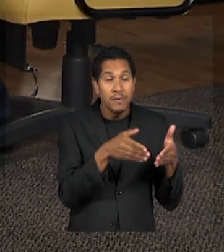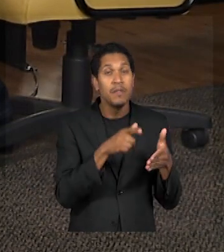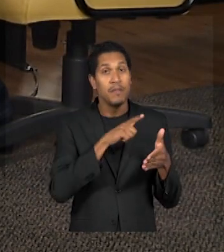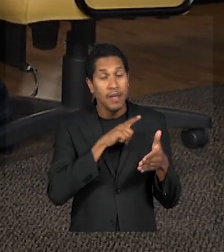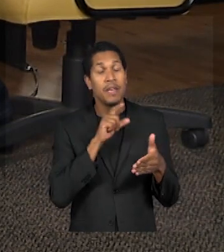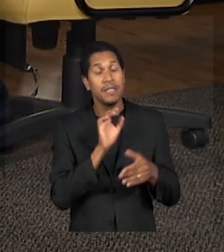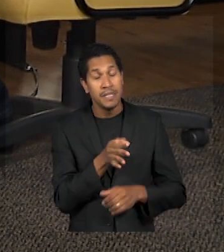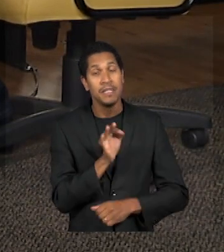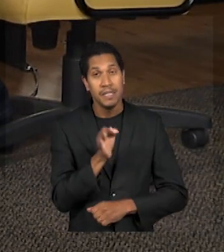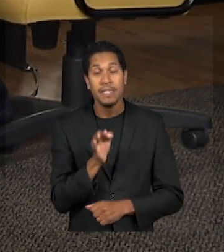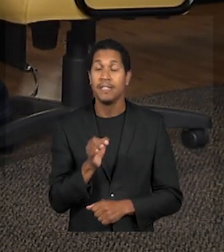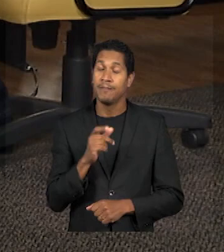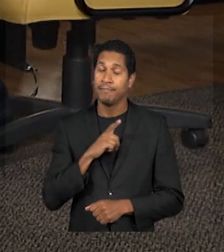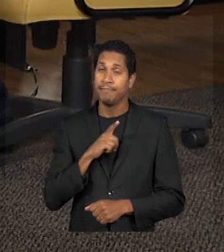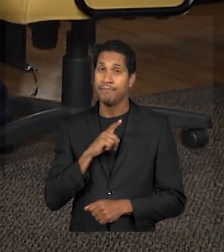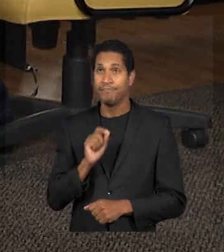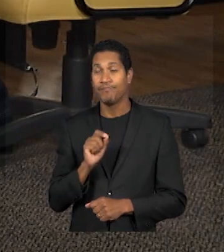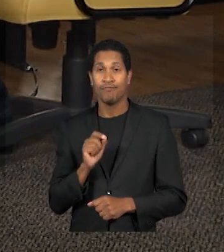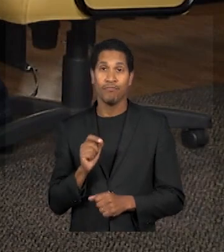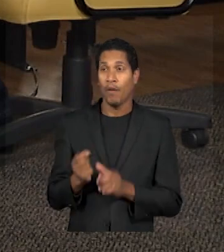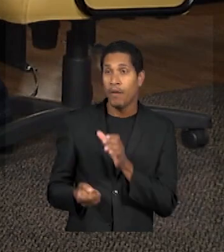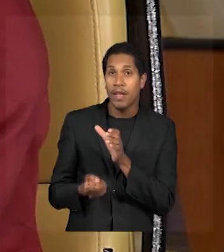que são feitos no